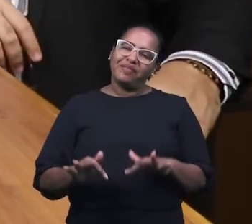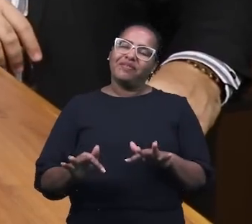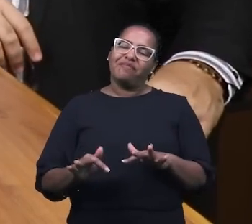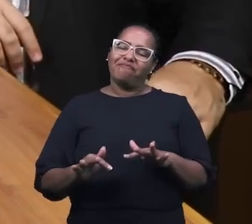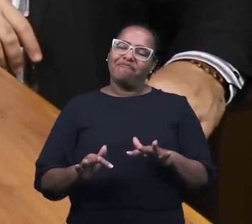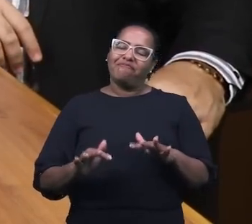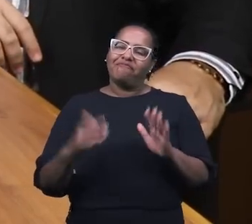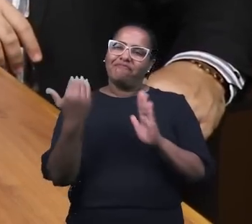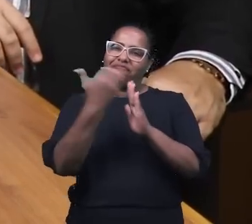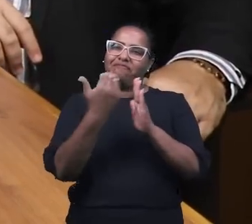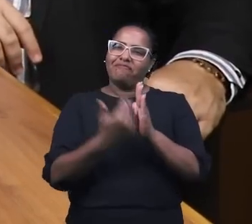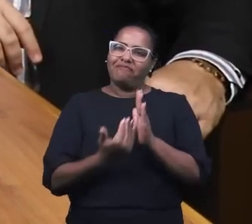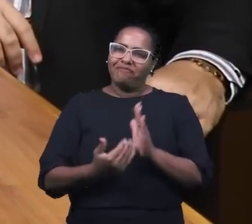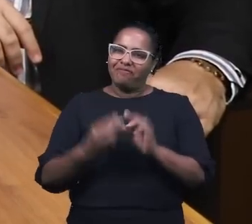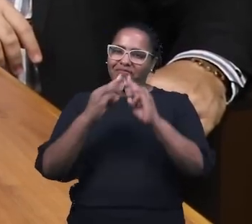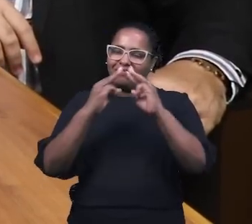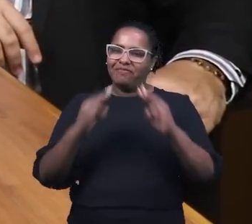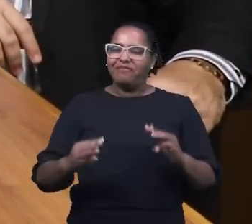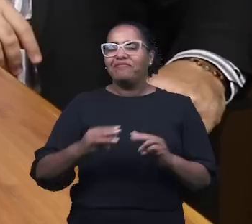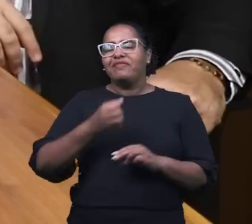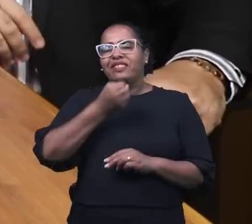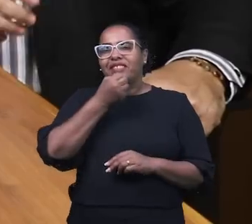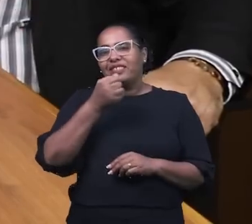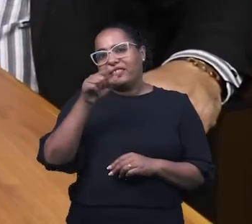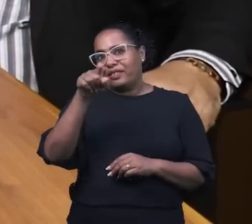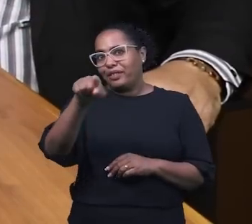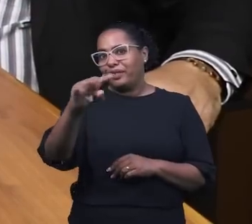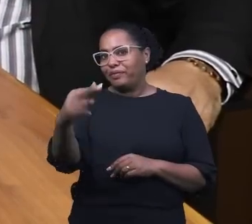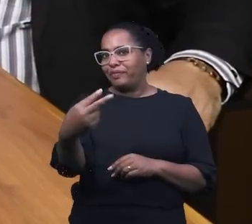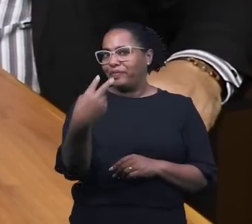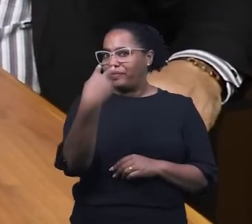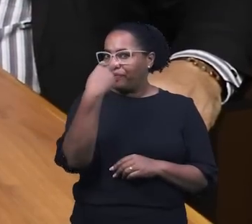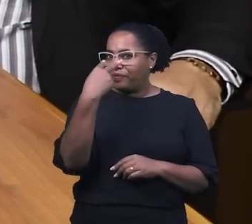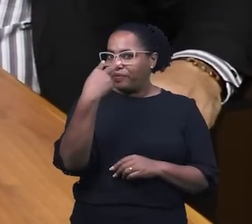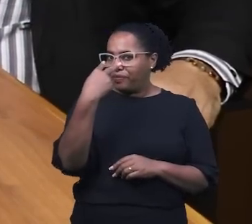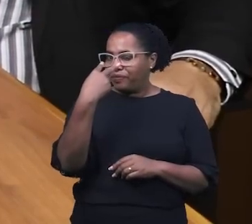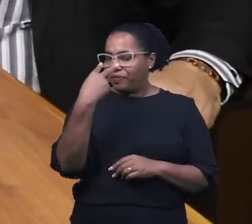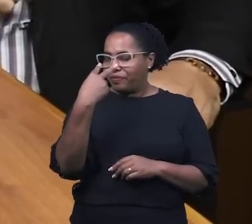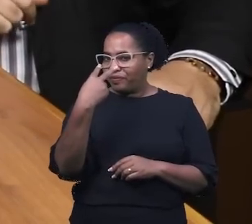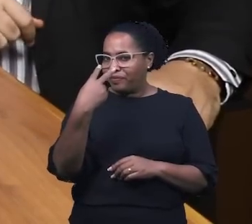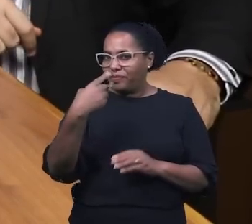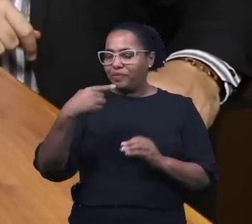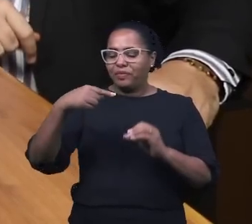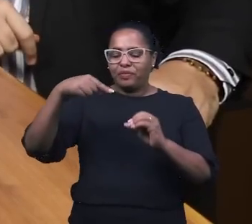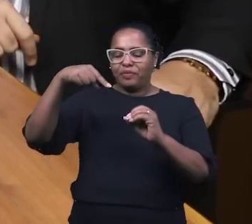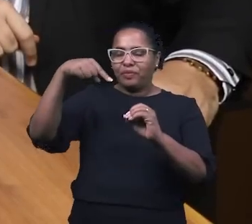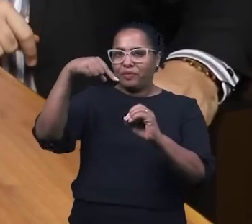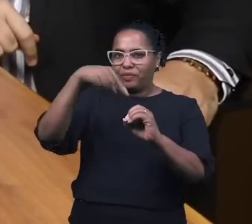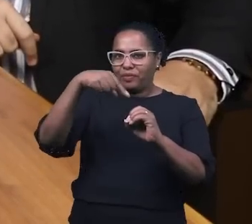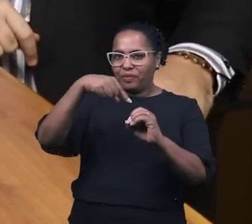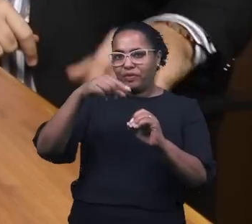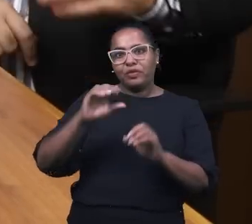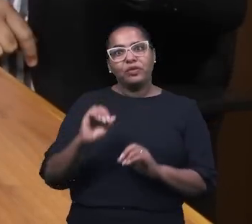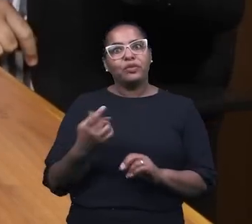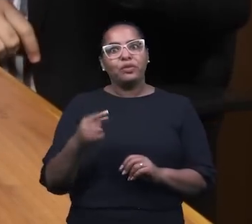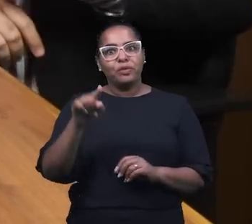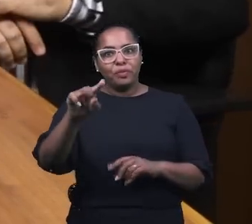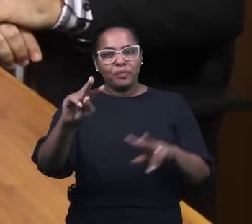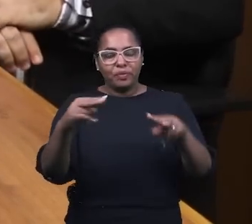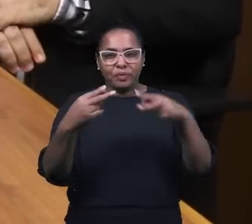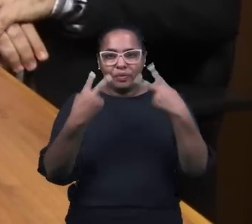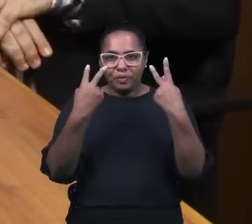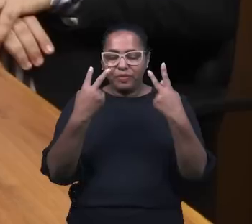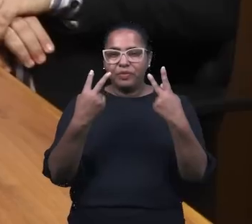de mais uma edição do Manaim Entrevista, para você que nos assiste pela Rede TV aqui na Grande Vitória, ou para você que